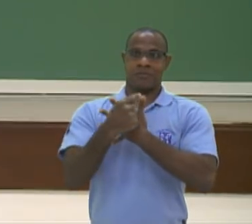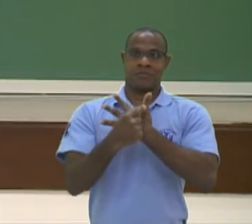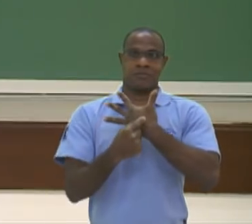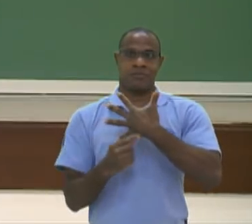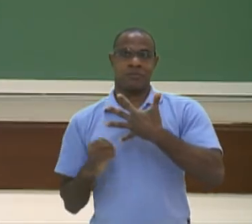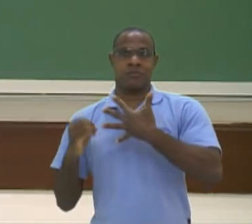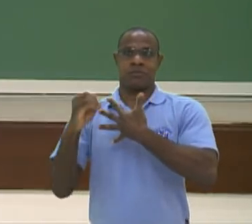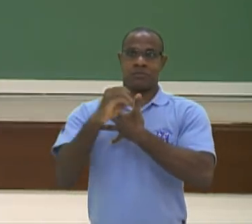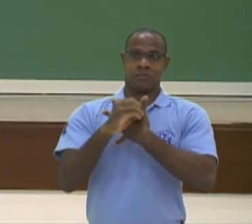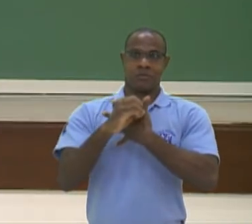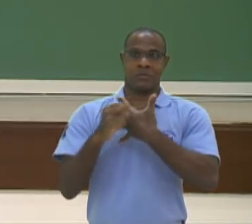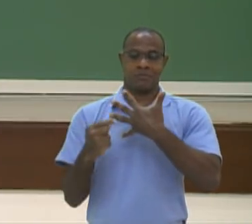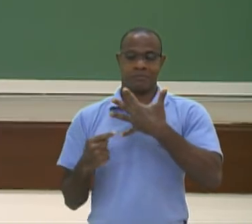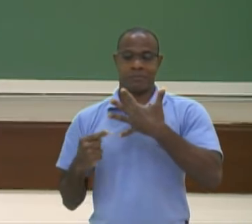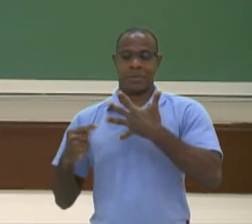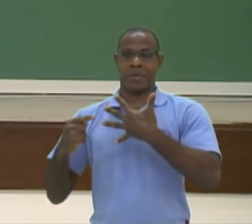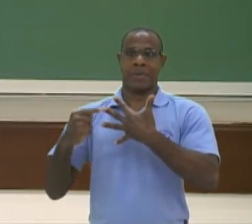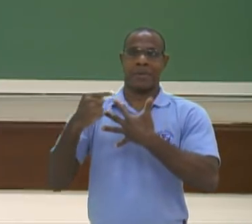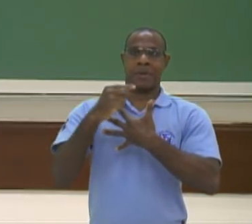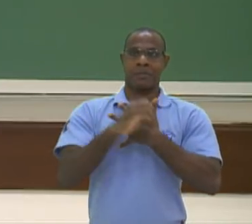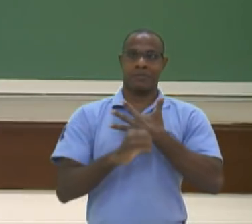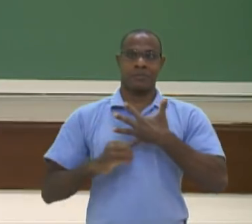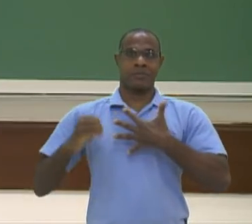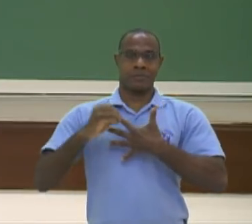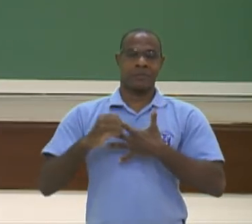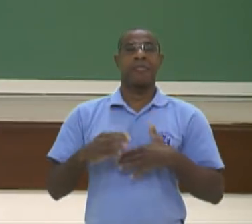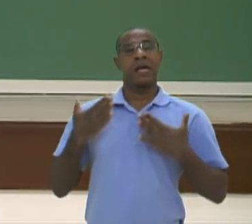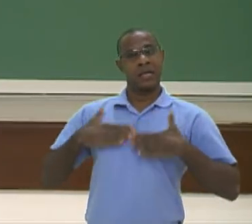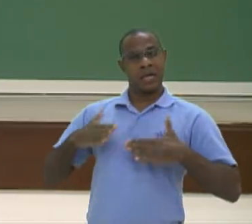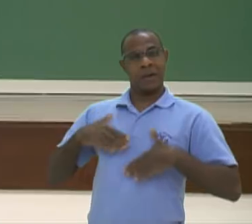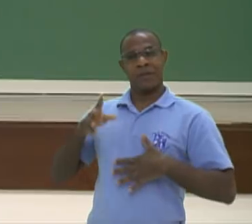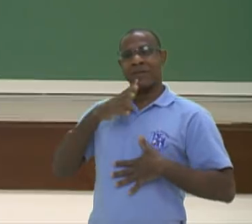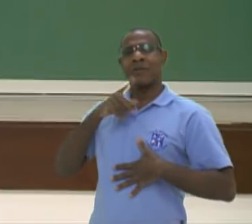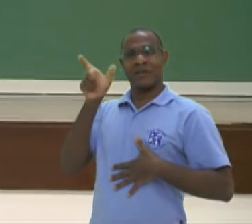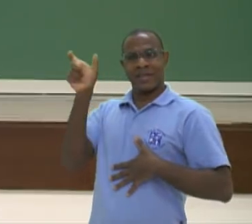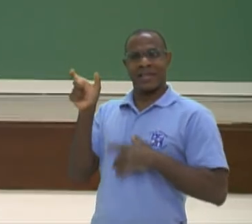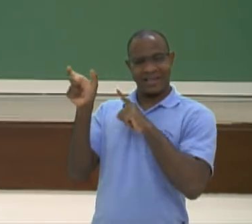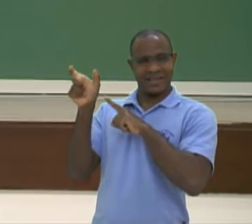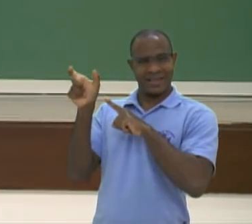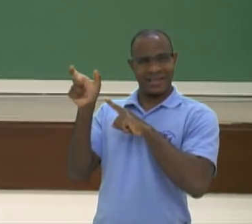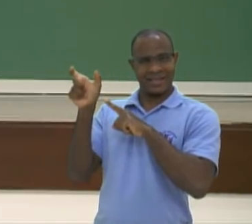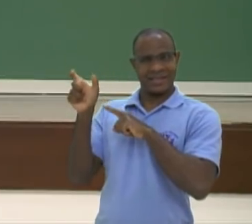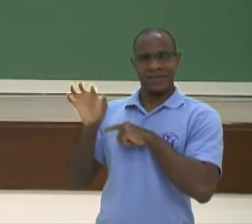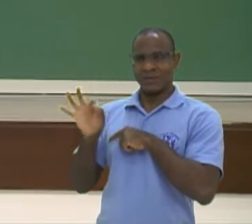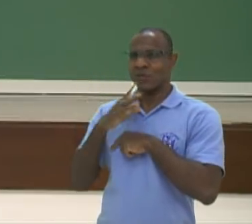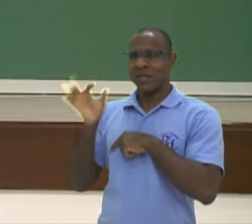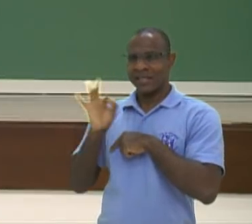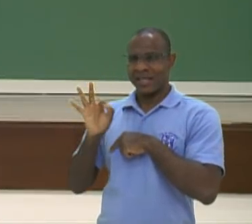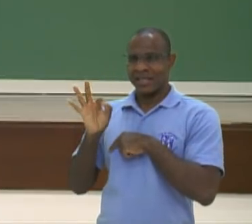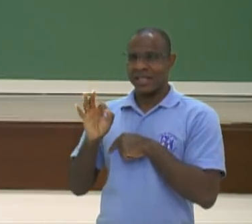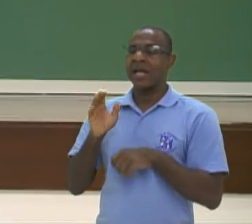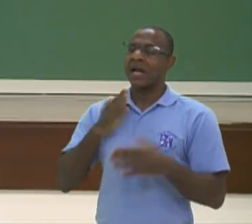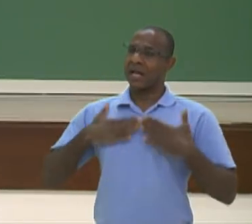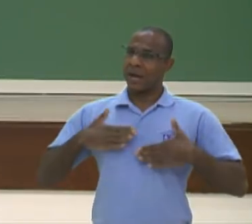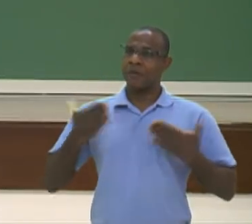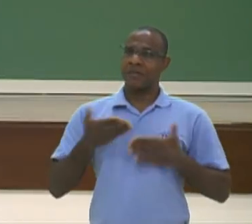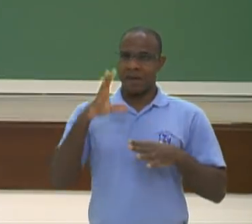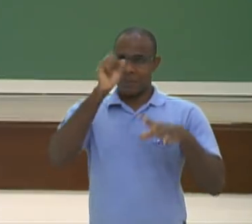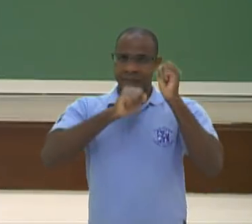você não sabe nada sobre esse sistema, calma, fica aqui que nessa aula você vai começar a aprender um pouquinho sobre